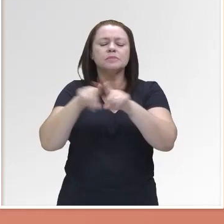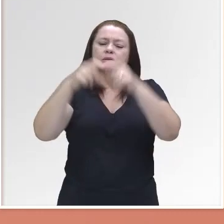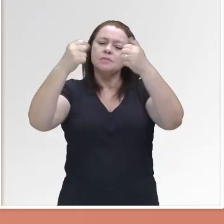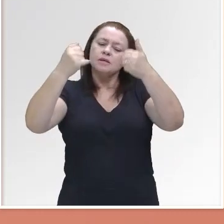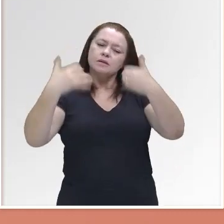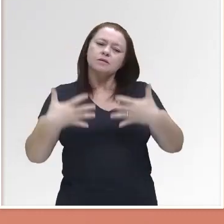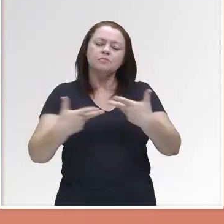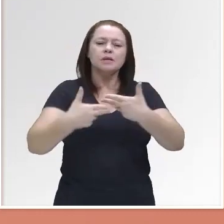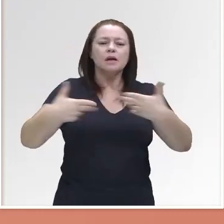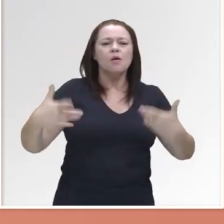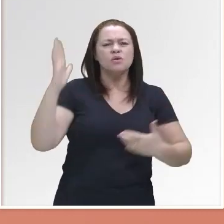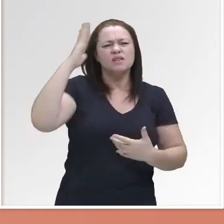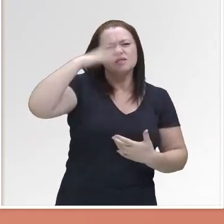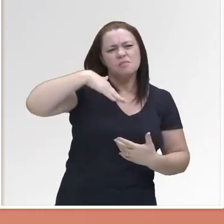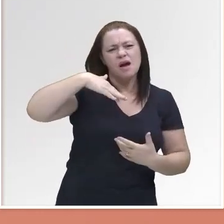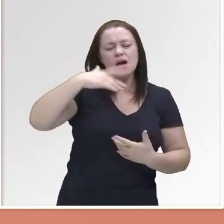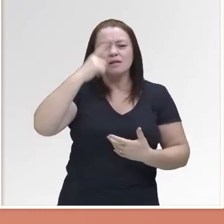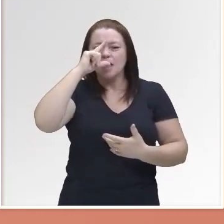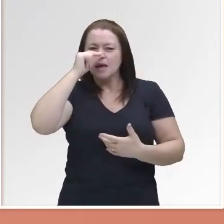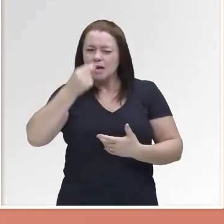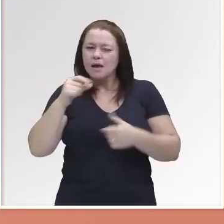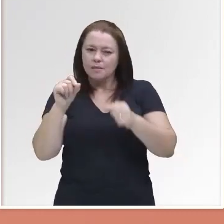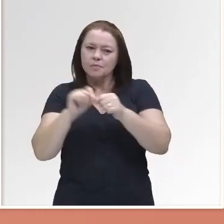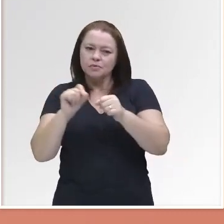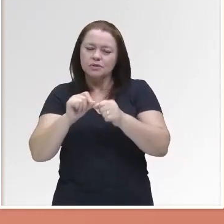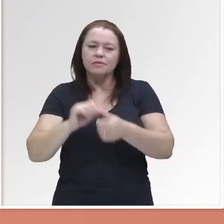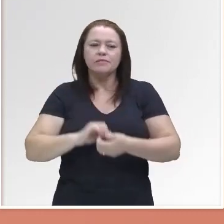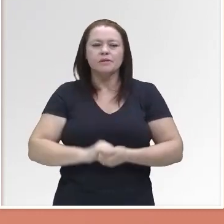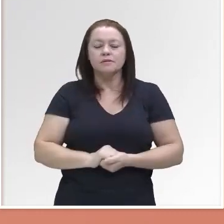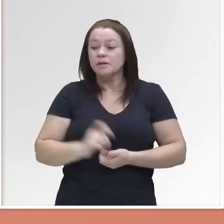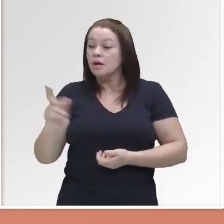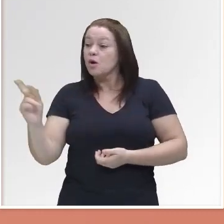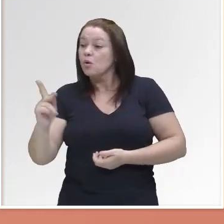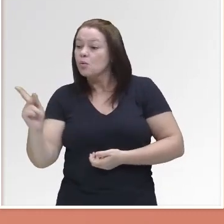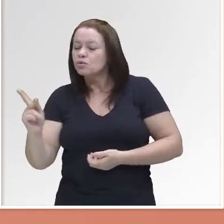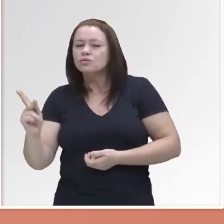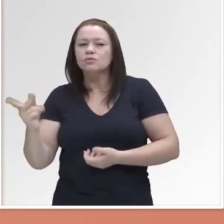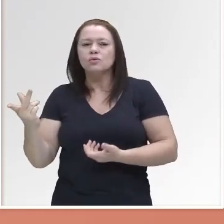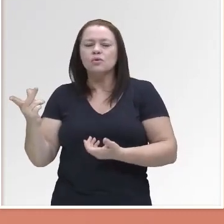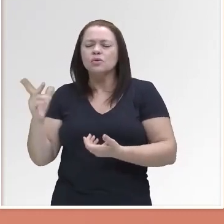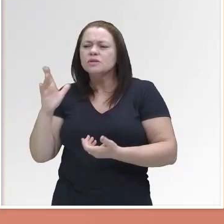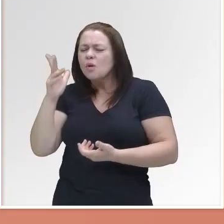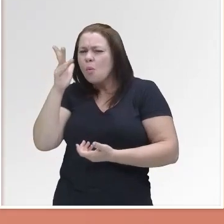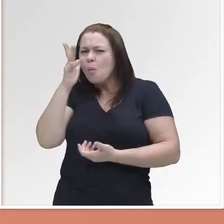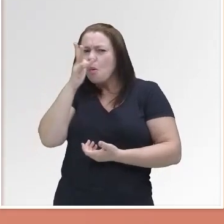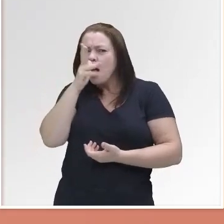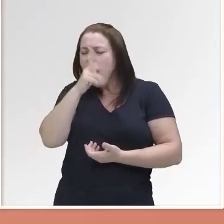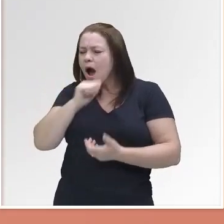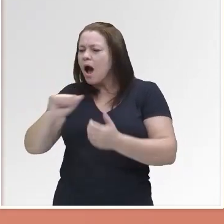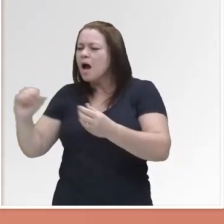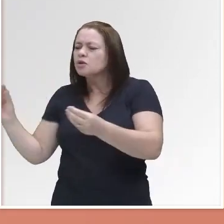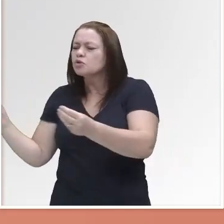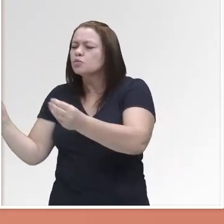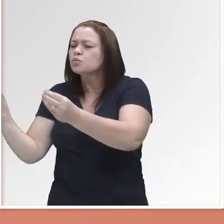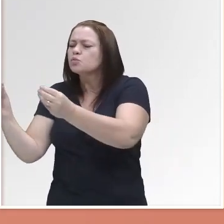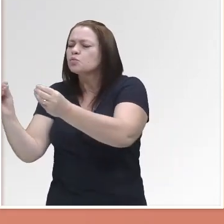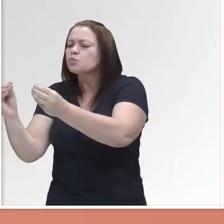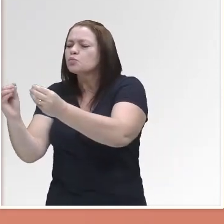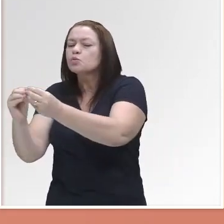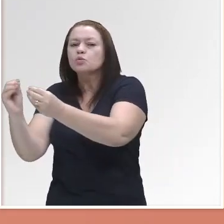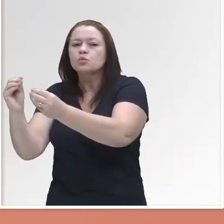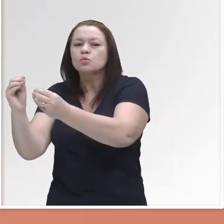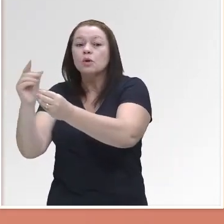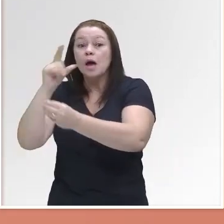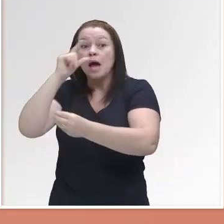bruxa. Ariel e Eric estavam prestes a beijar-se quando Úrsula se